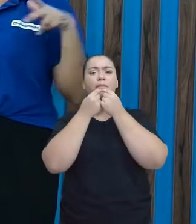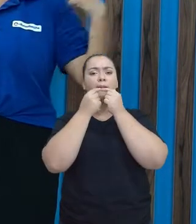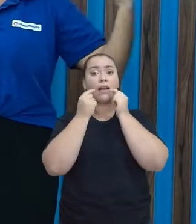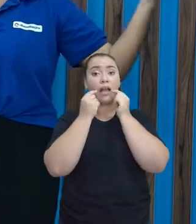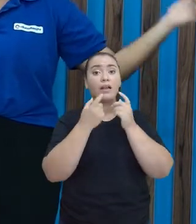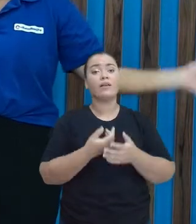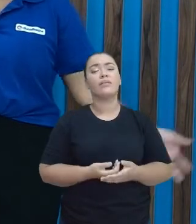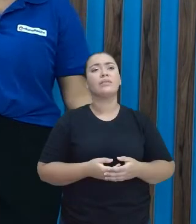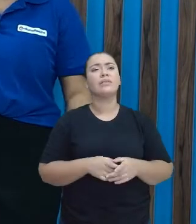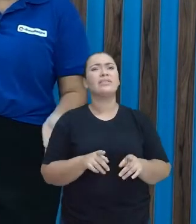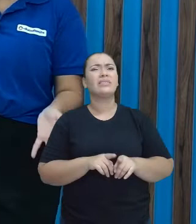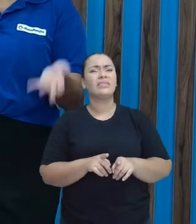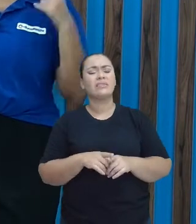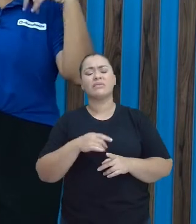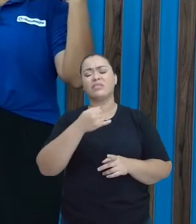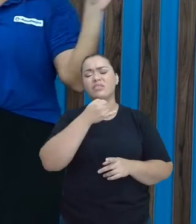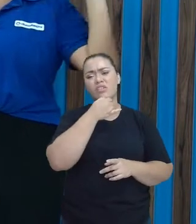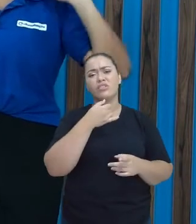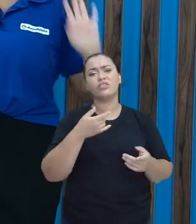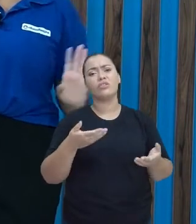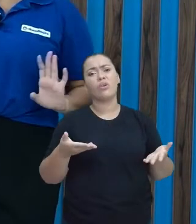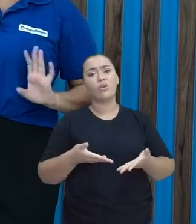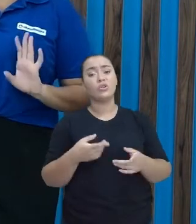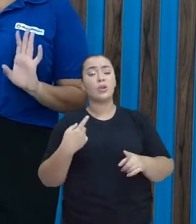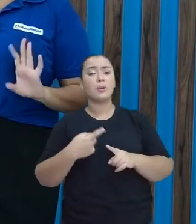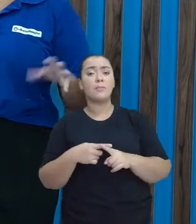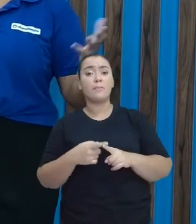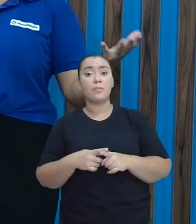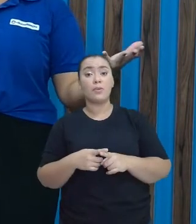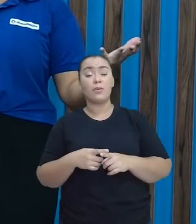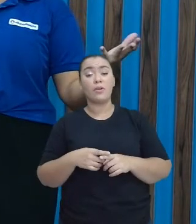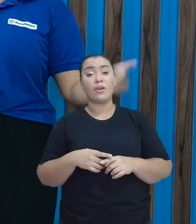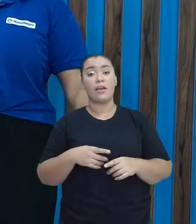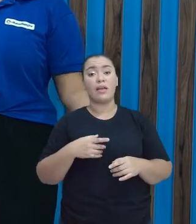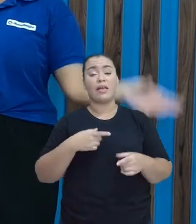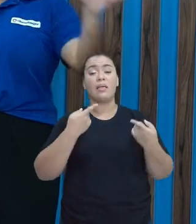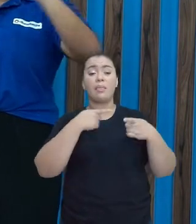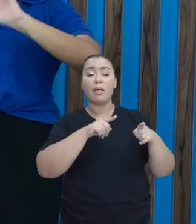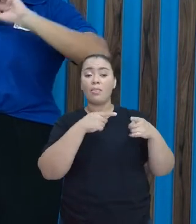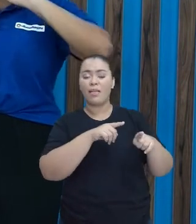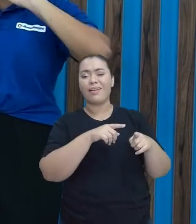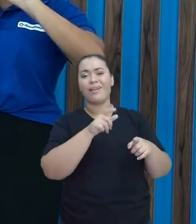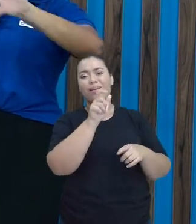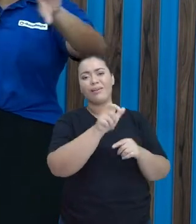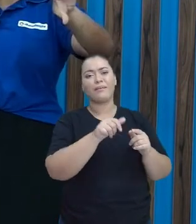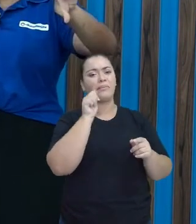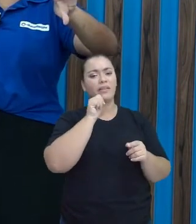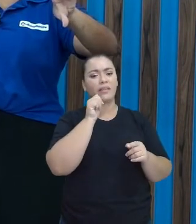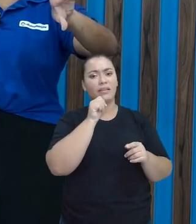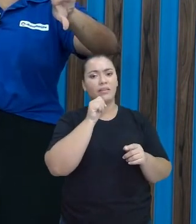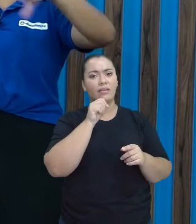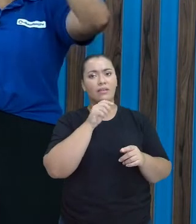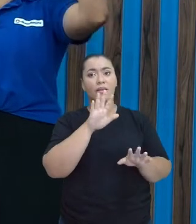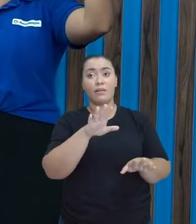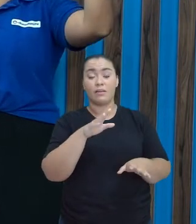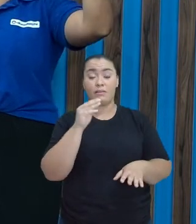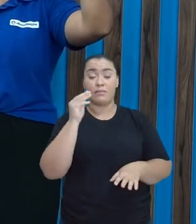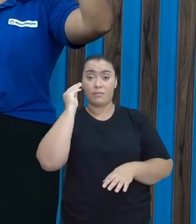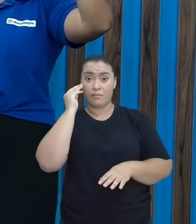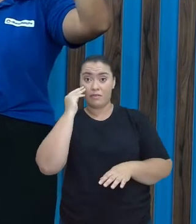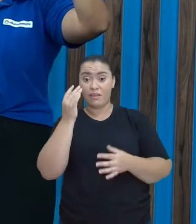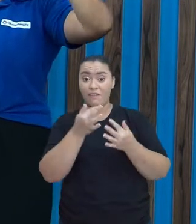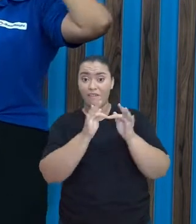ela estava muito triste hoje porque zombaram dela. Veja, só nessa breve frasezinha aqui,